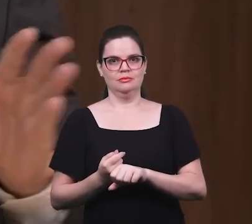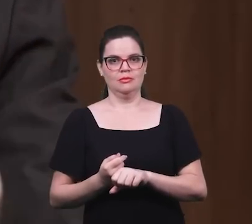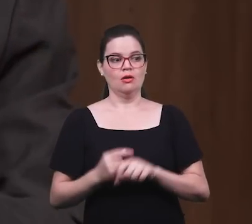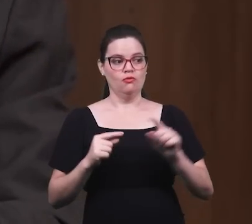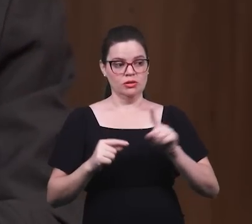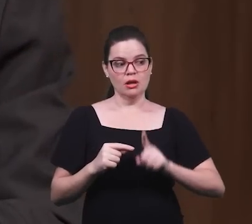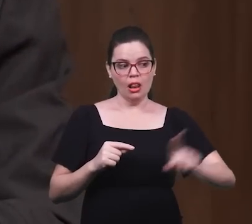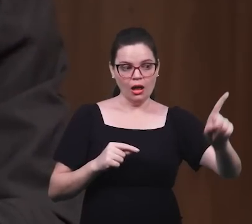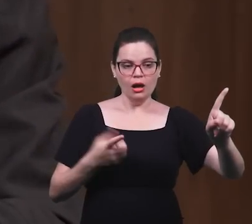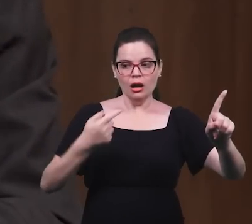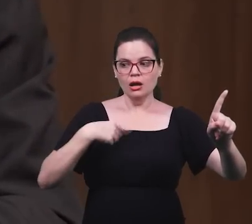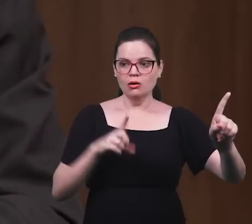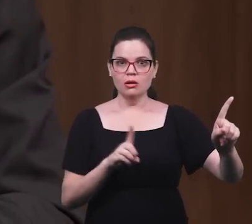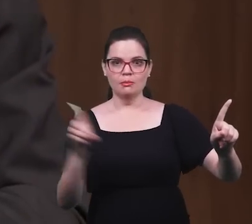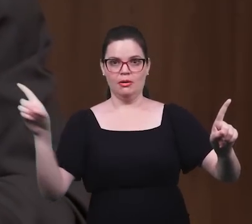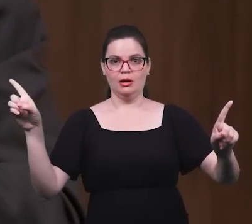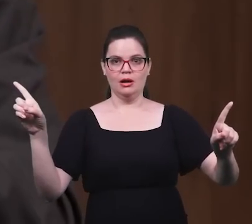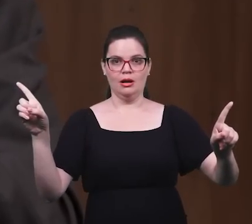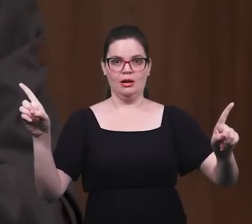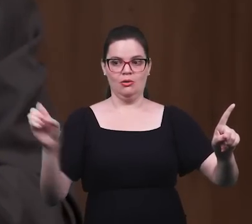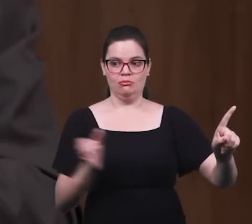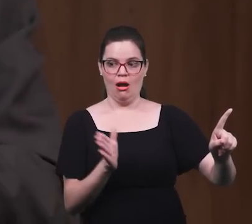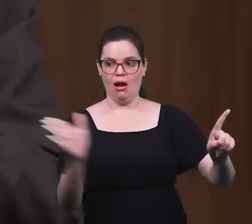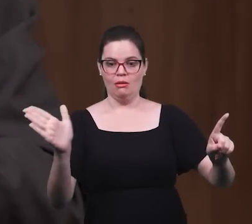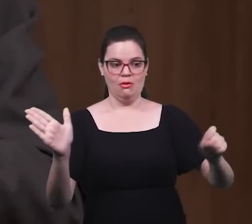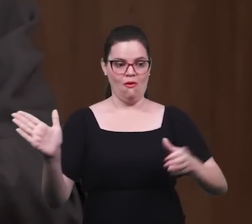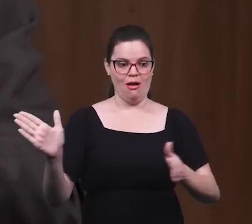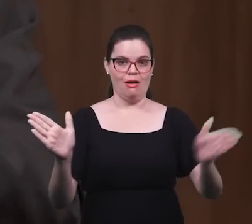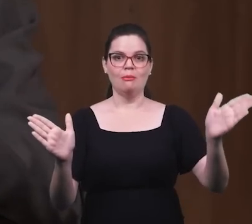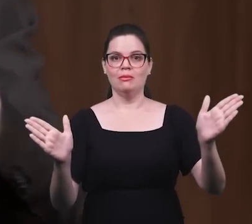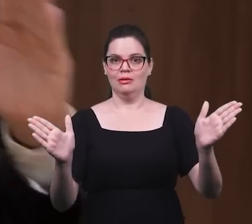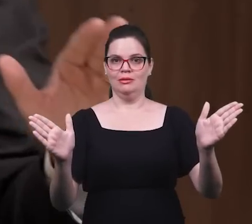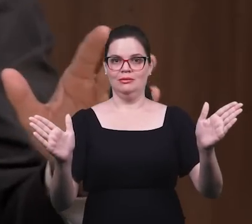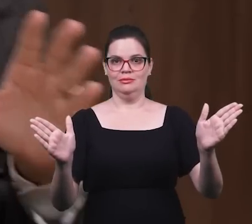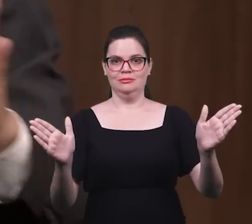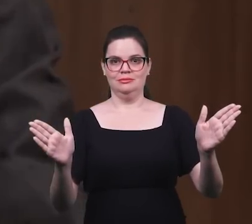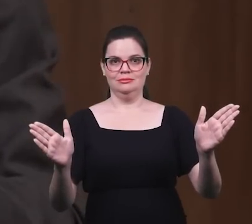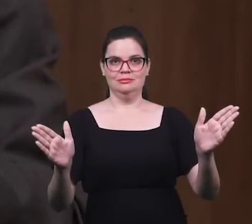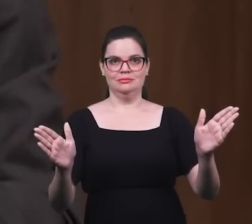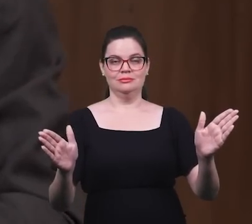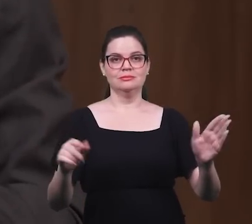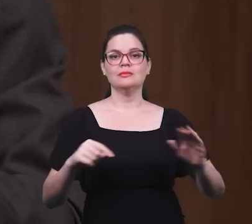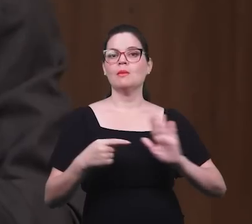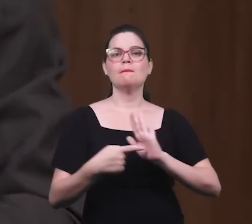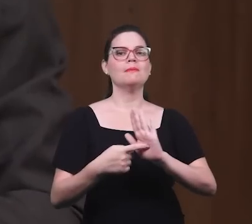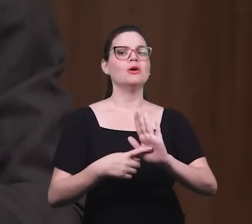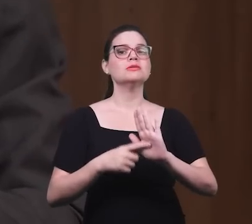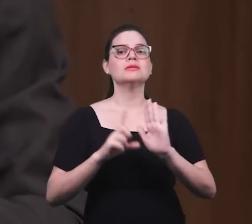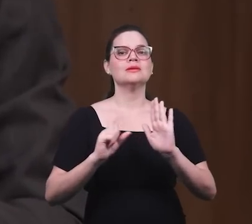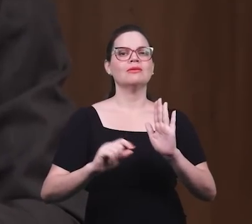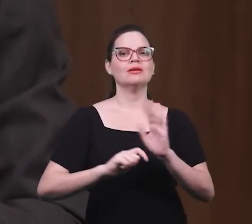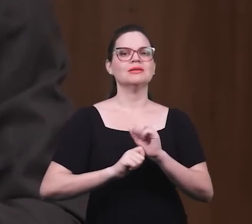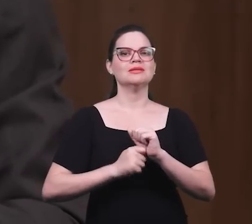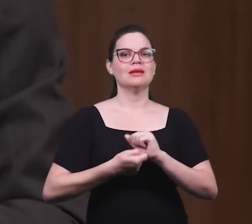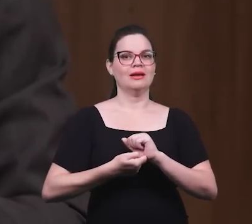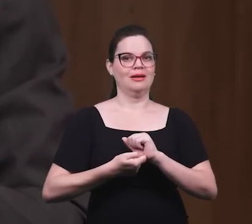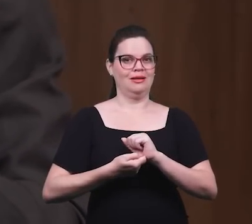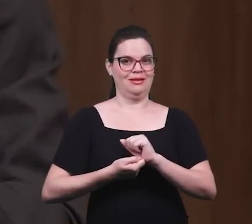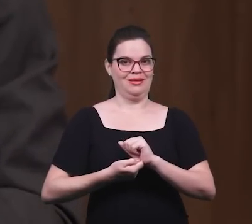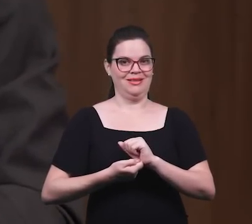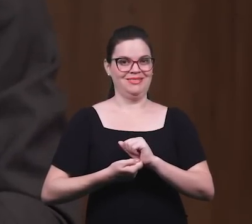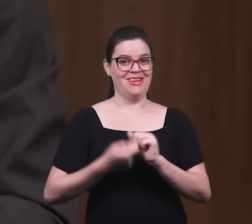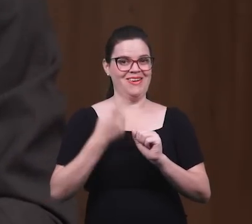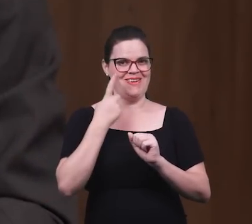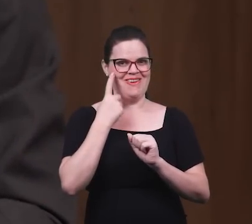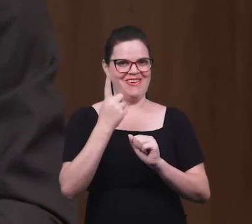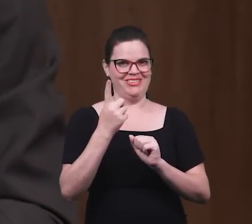cá. Eu vou por esse caminho e essa é a expressão, e você vai por outro caminho. Aqui está um segredo para a família. O